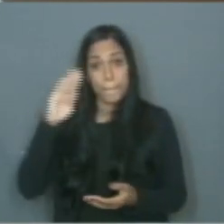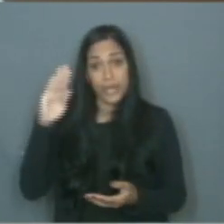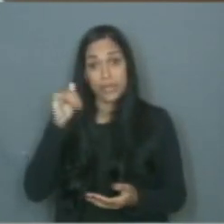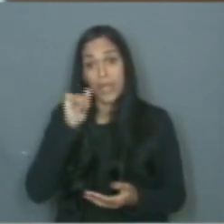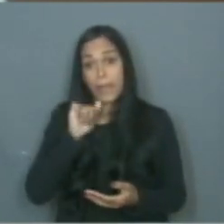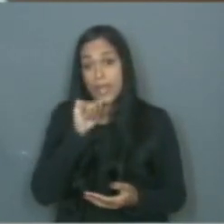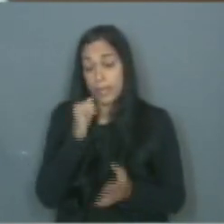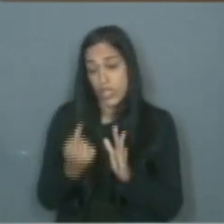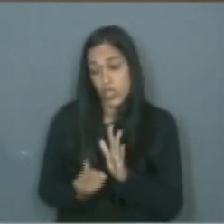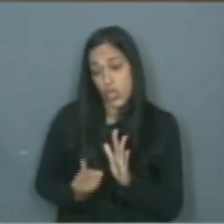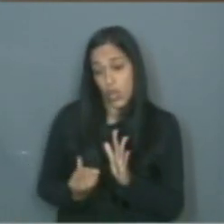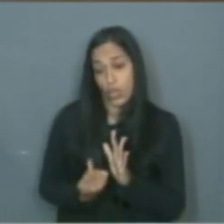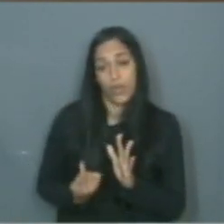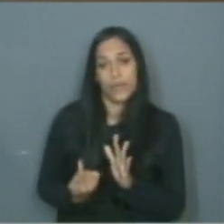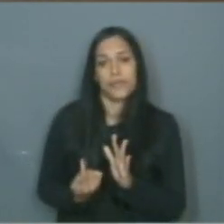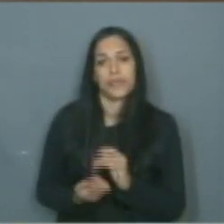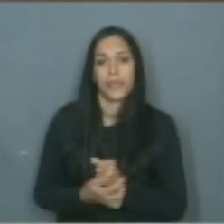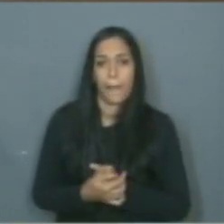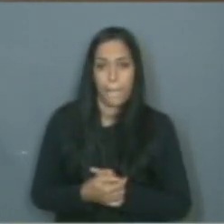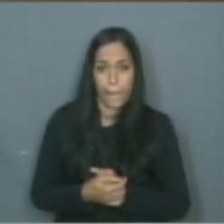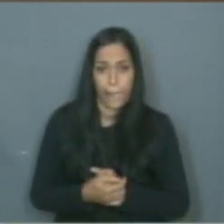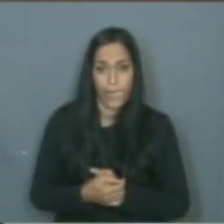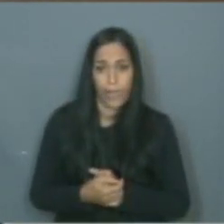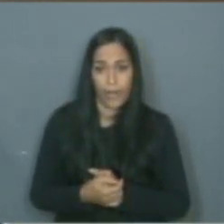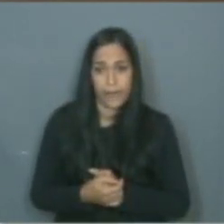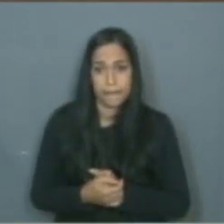mães solos, torna-nos,